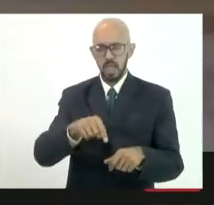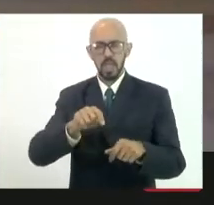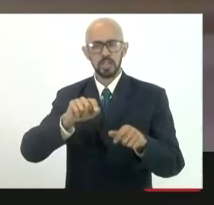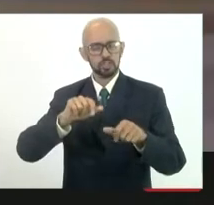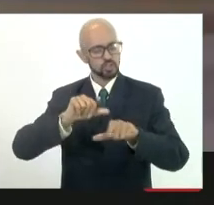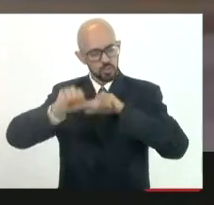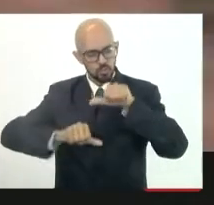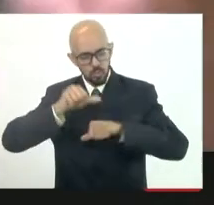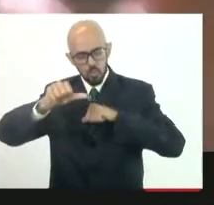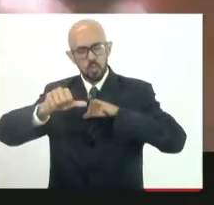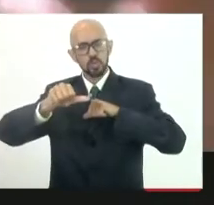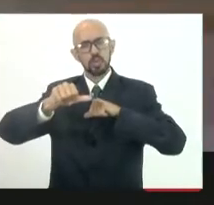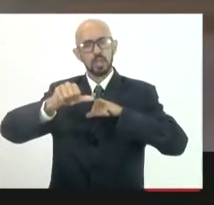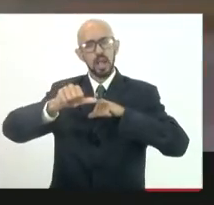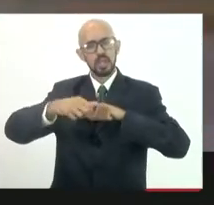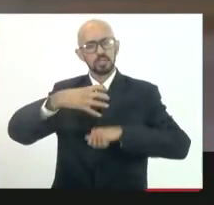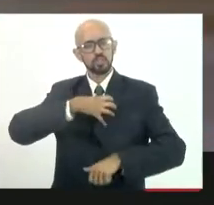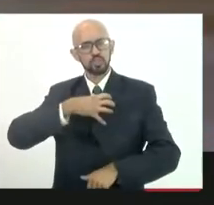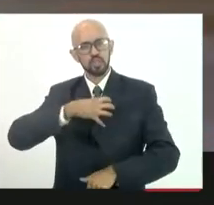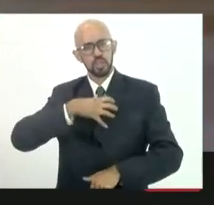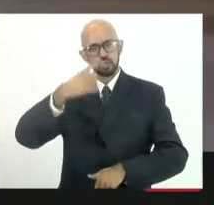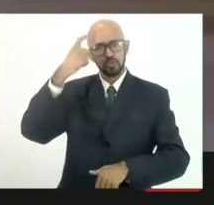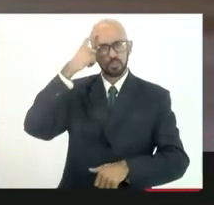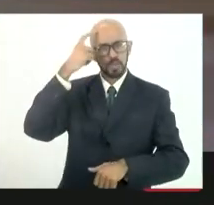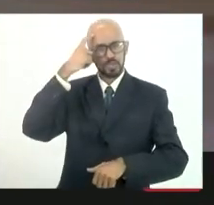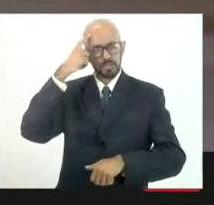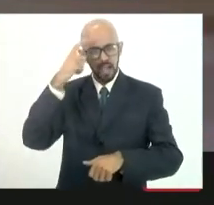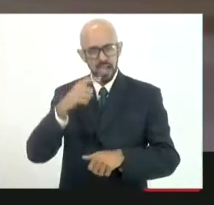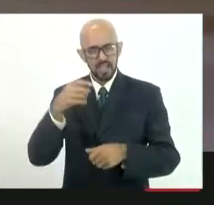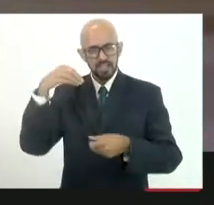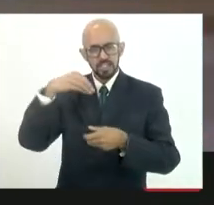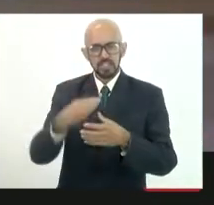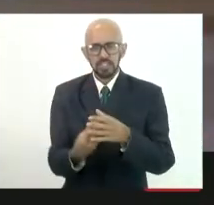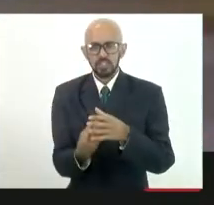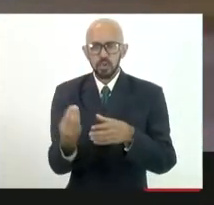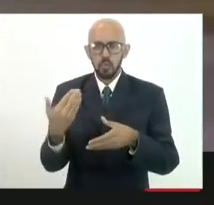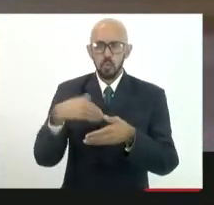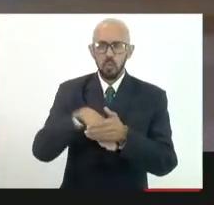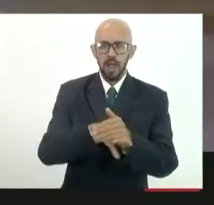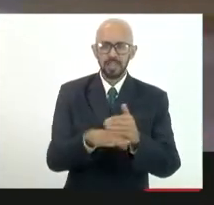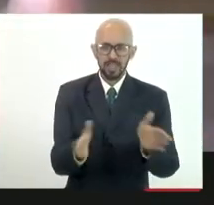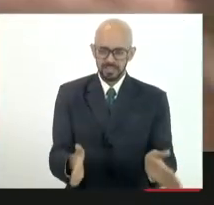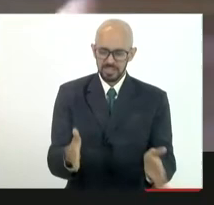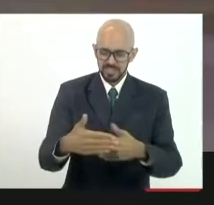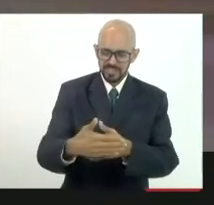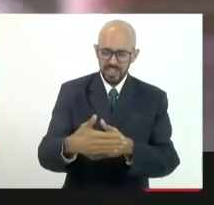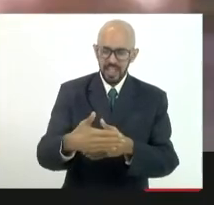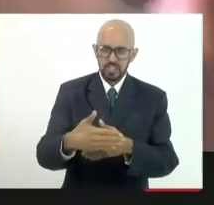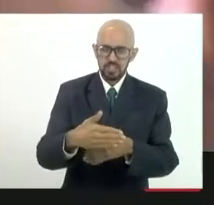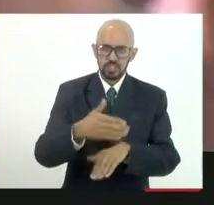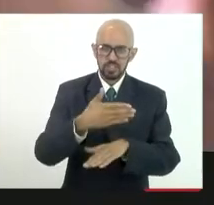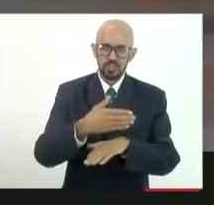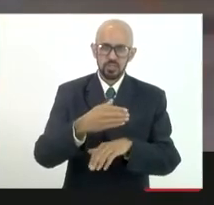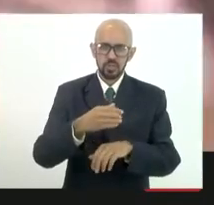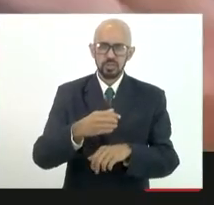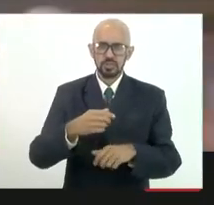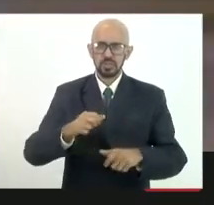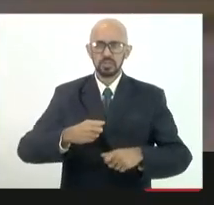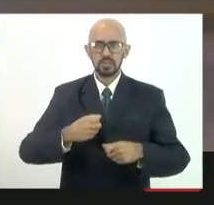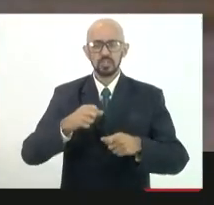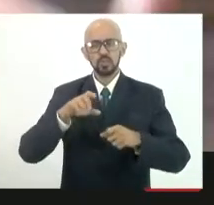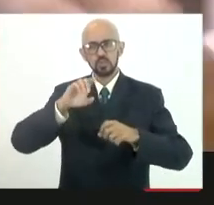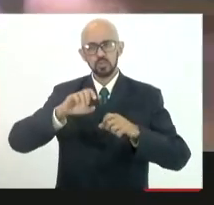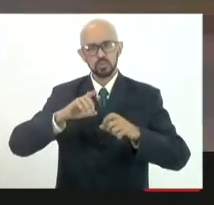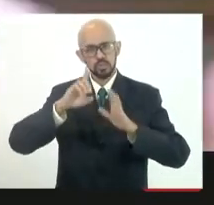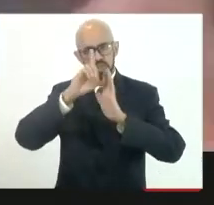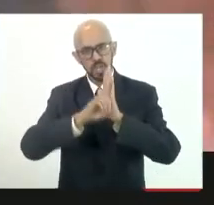de pensar e de encaixotar essas manifestações no sentido de o direito se adaptar e se